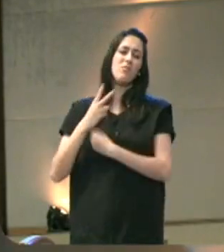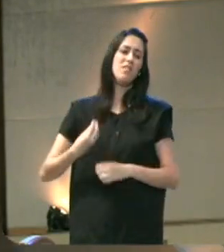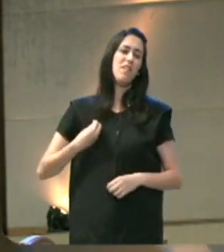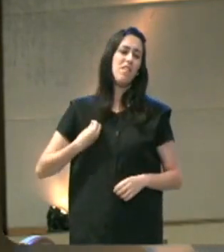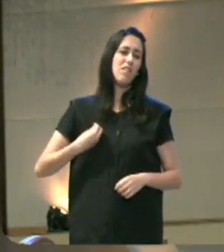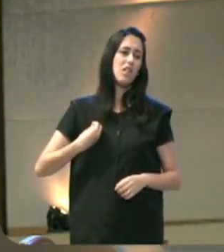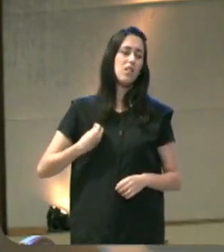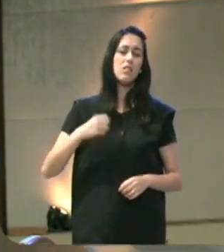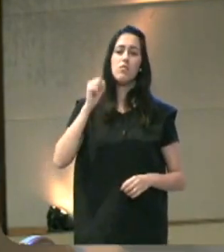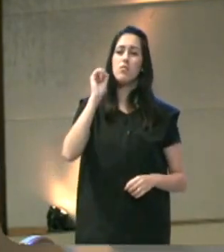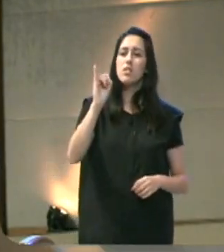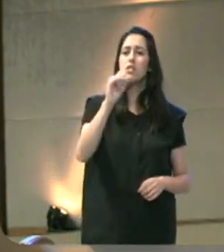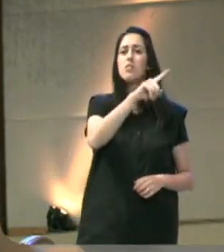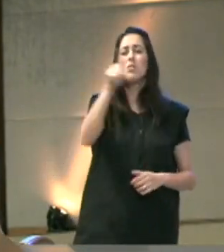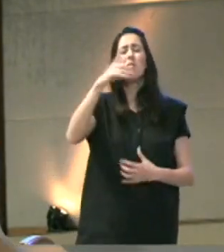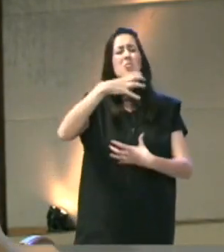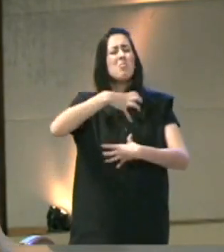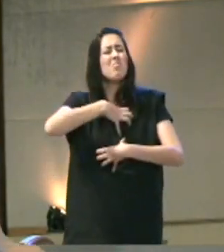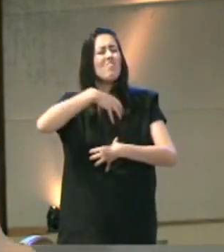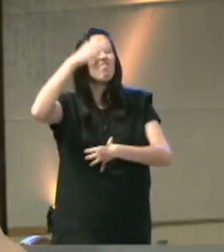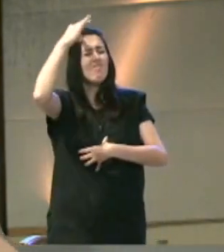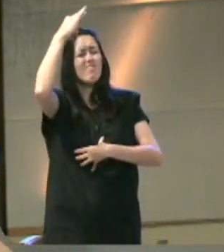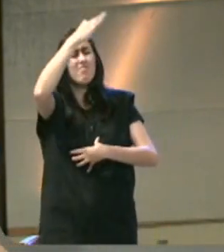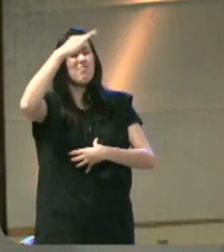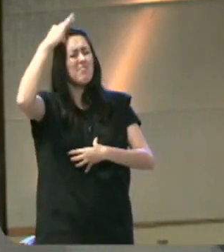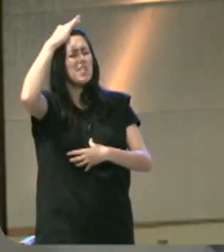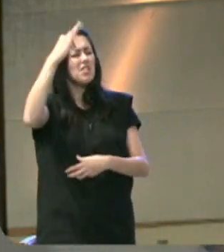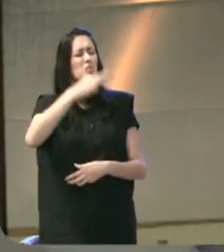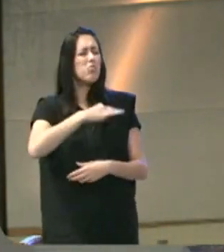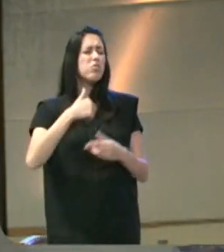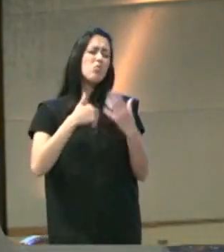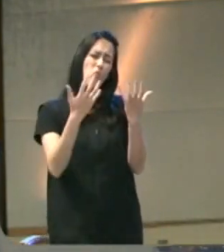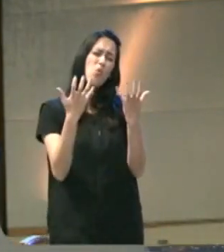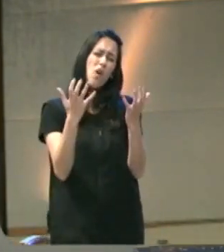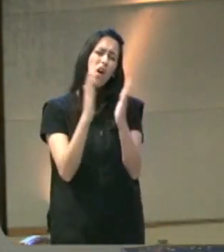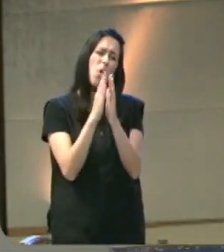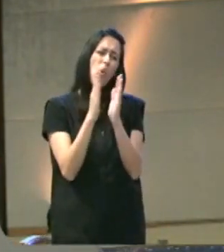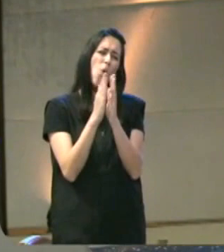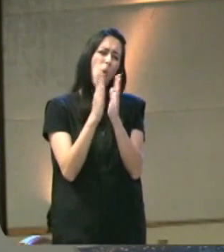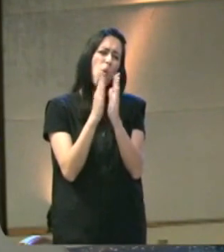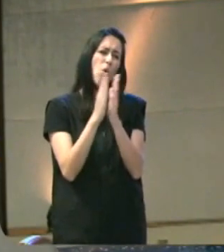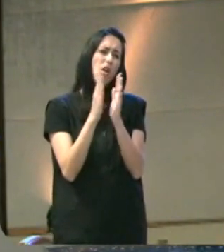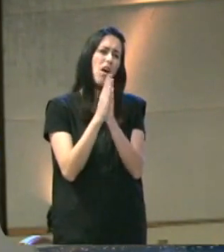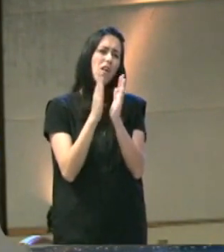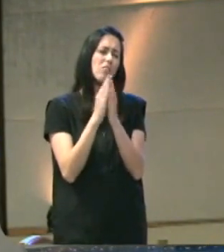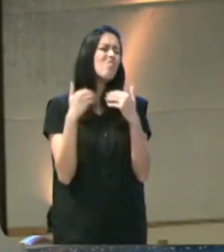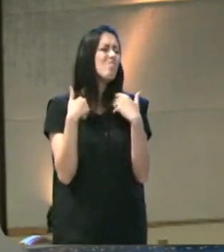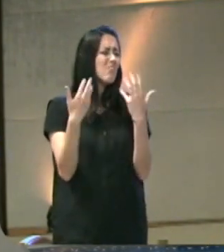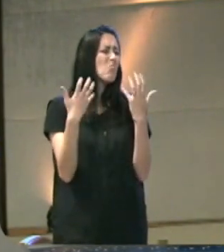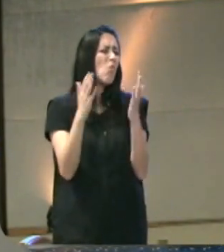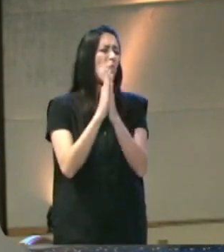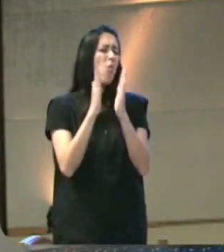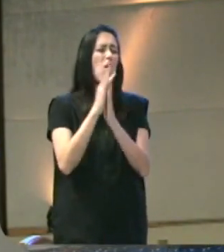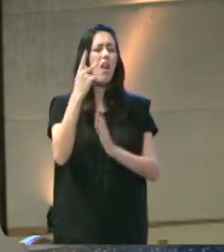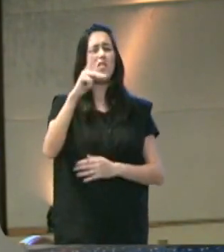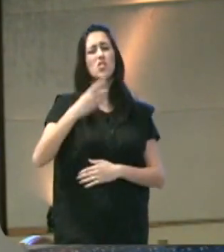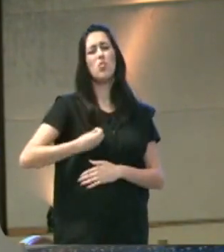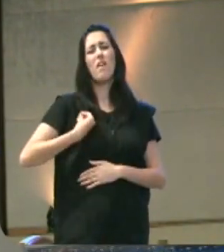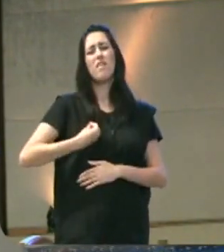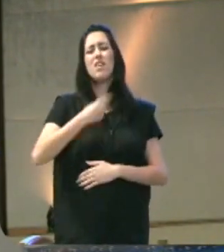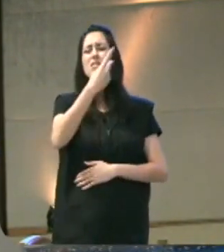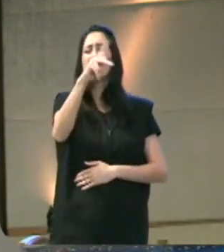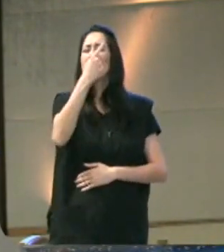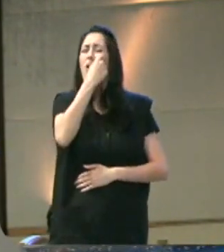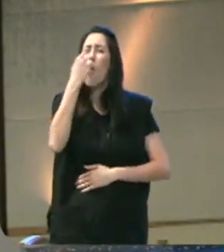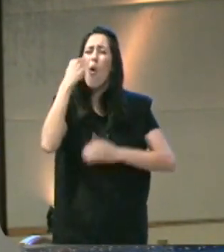é essa pessoa a quem o Espírito Santo está falando hoje, eu quero orar por você. Eu quero interceder pela tua vida, para que os seus olhos